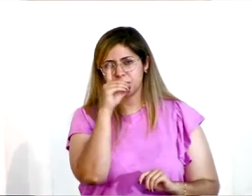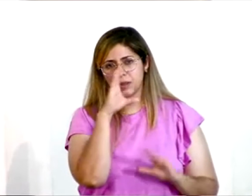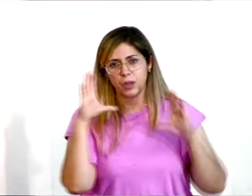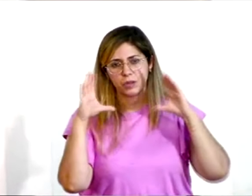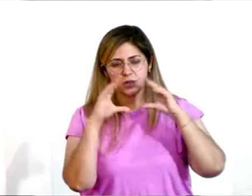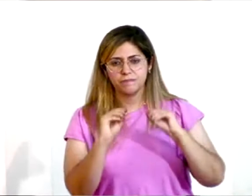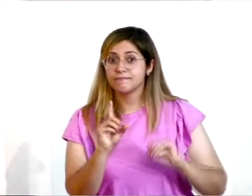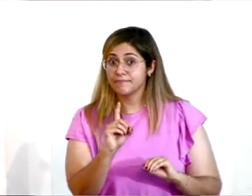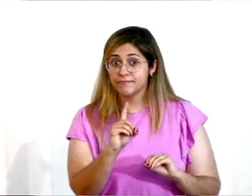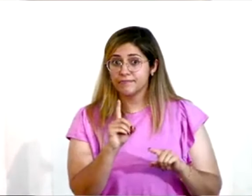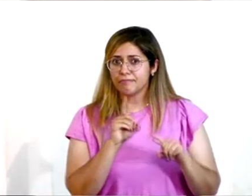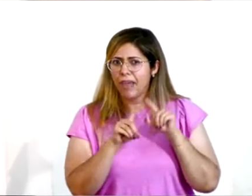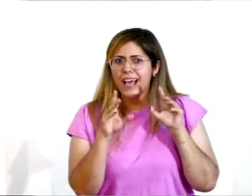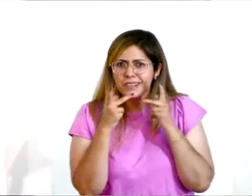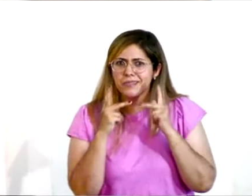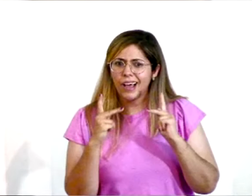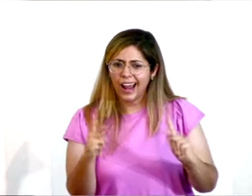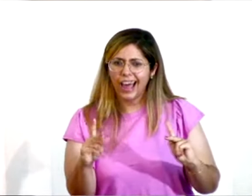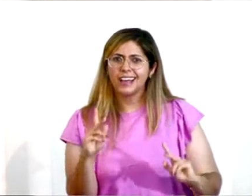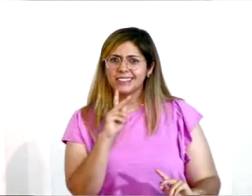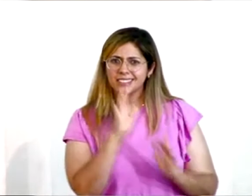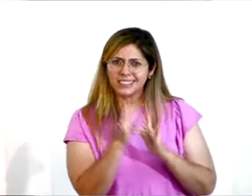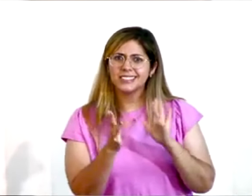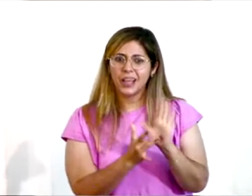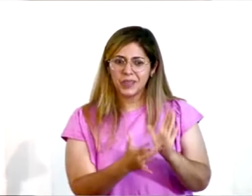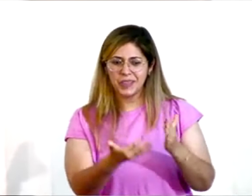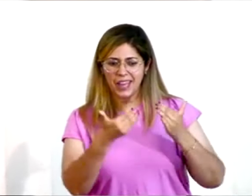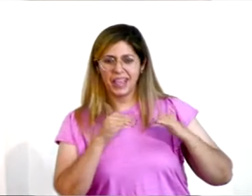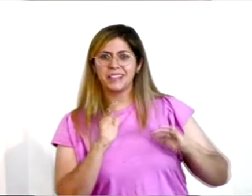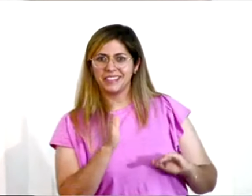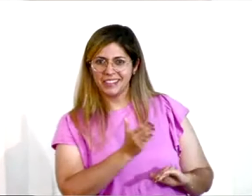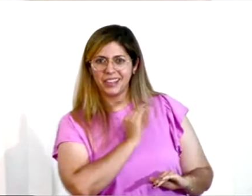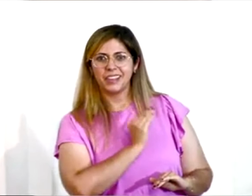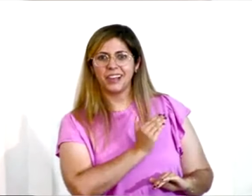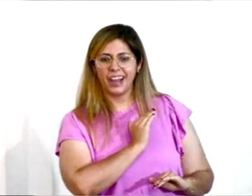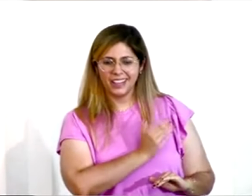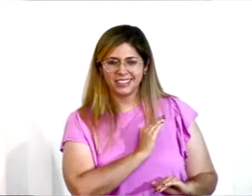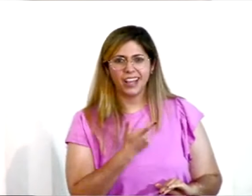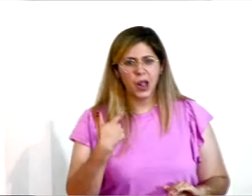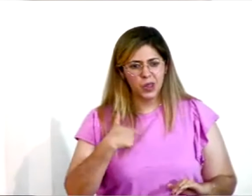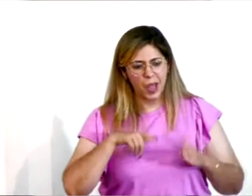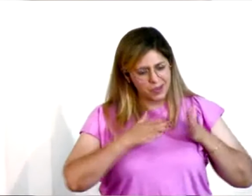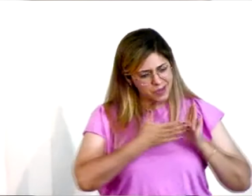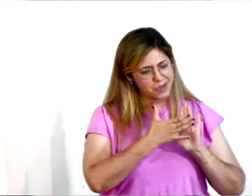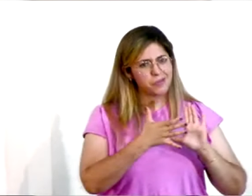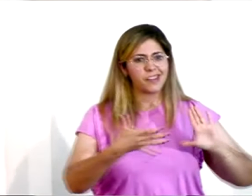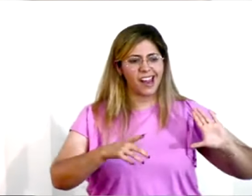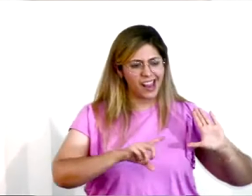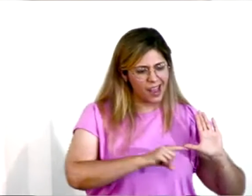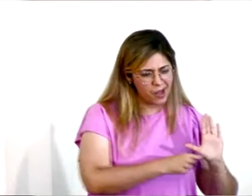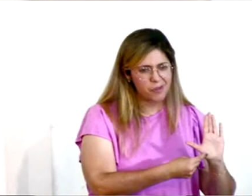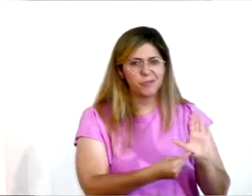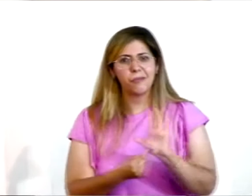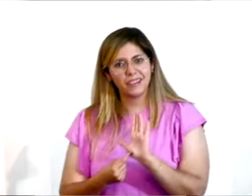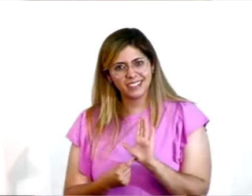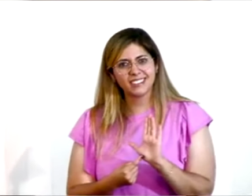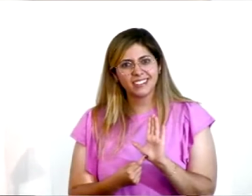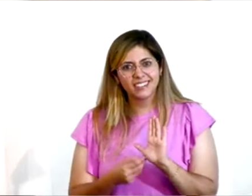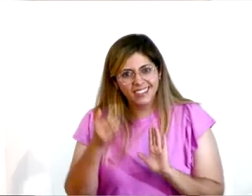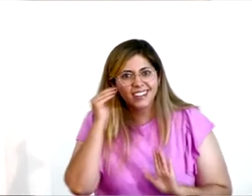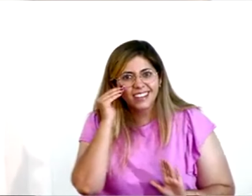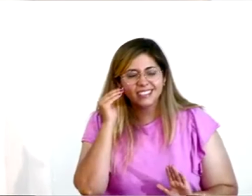para falar de Jesus em nós, do que Ele tem feito em nós, do que tem sido essa vida com